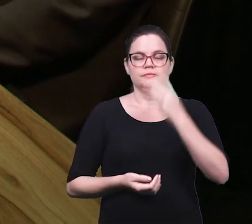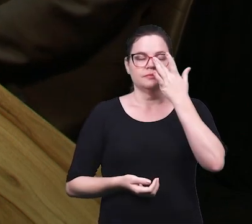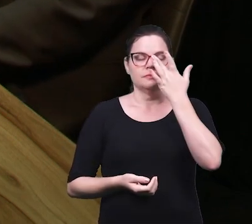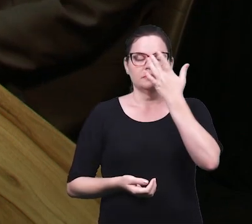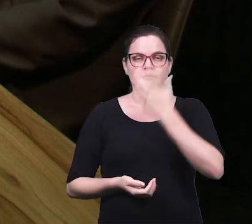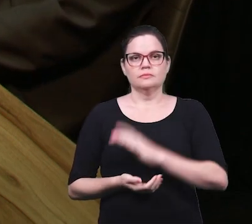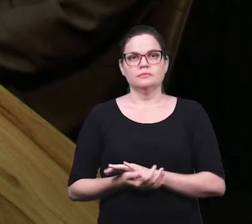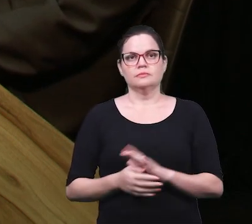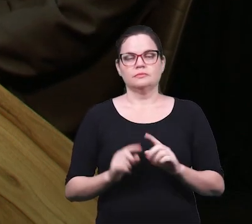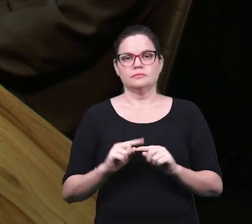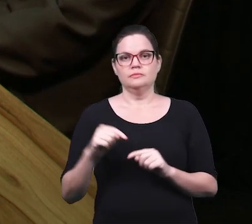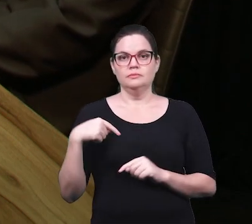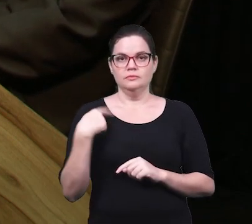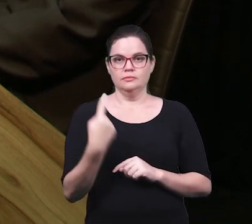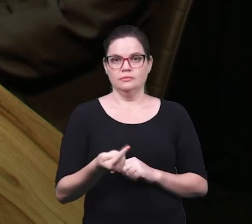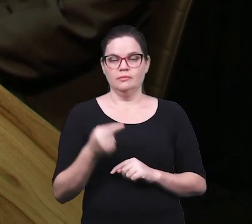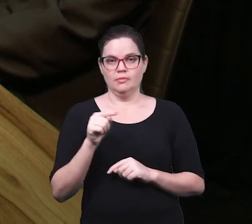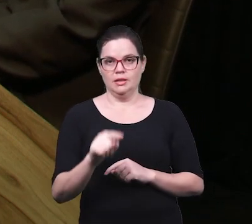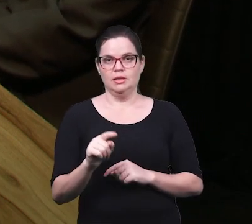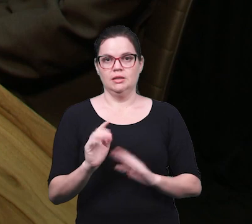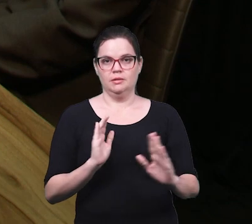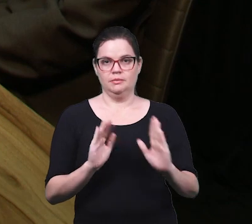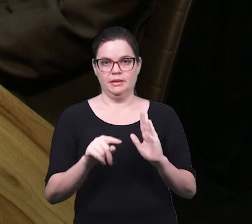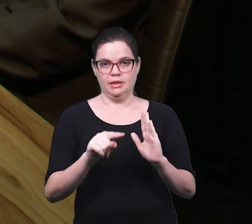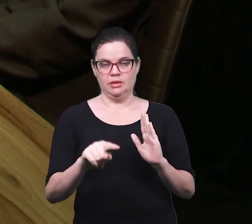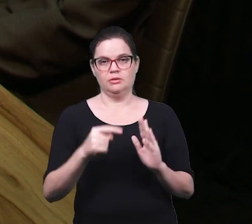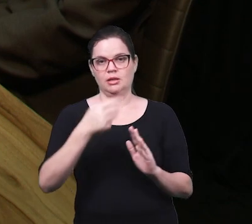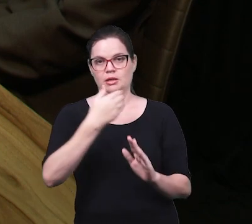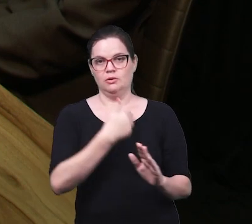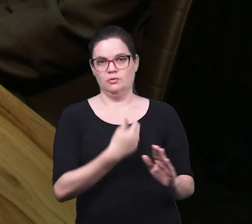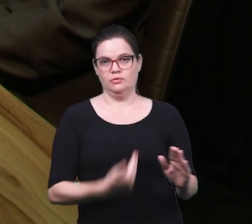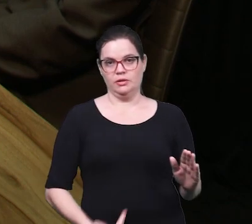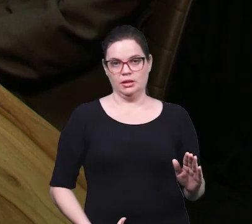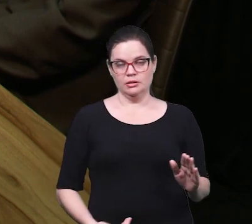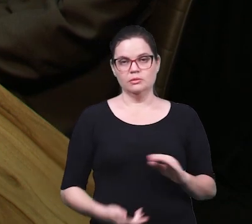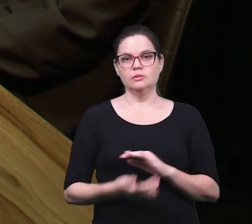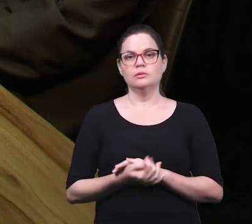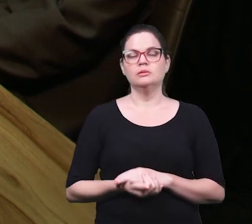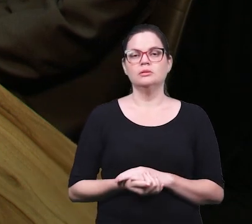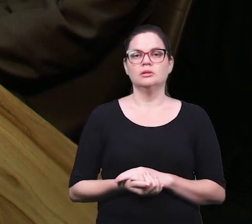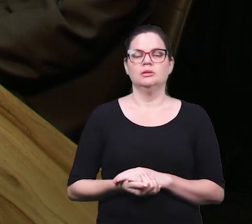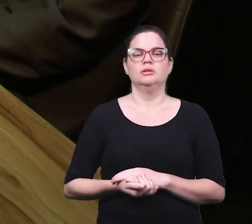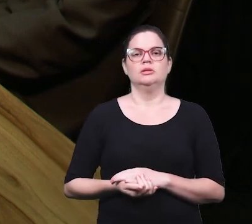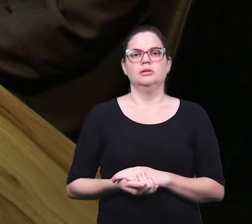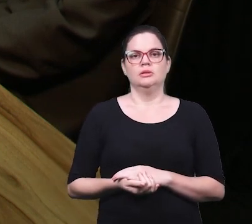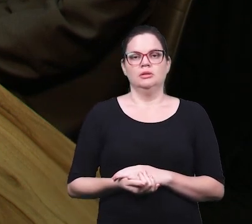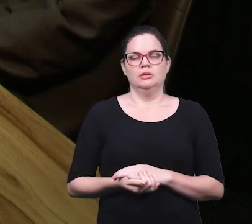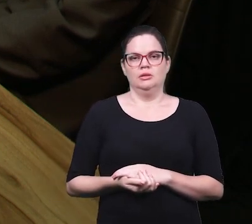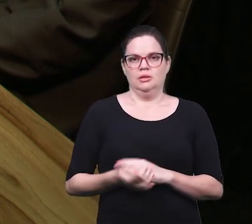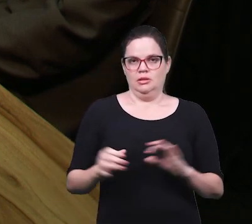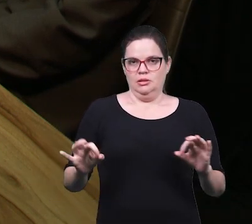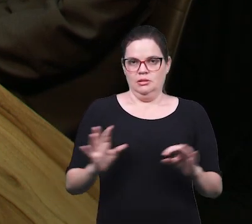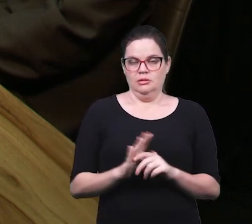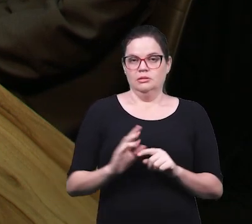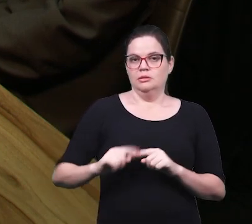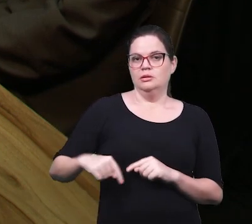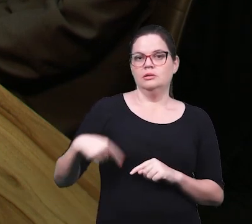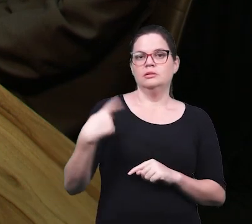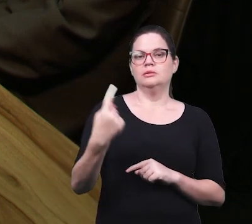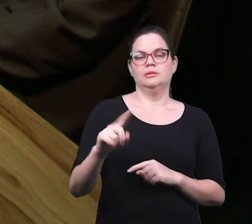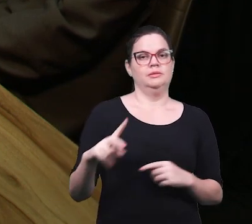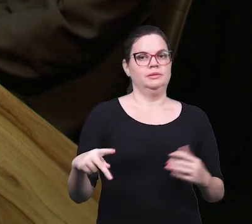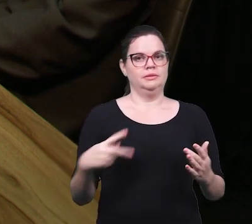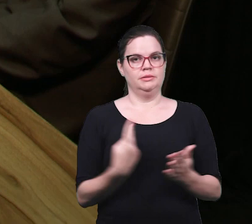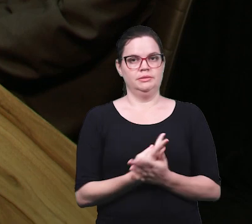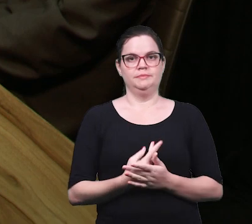desse momento que José se torna governador, José agora, os irmãos